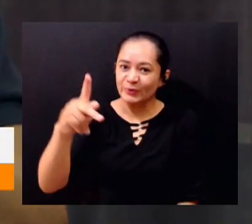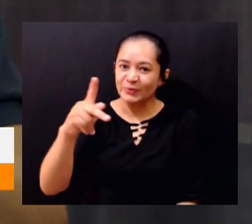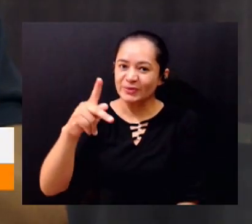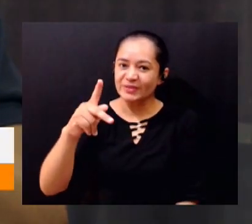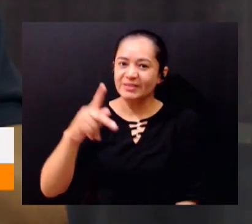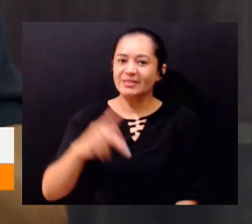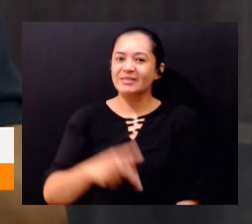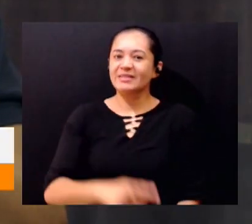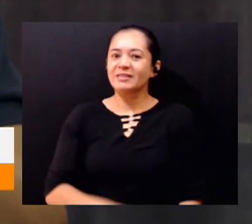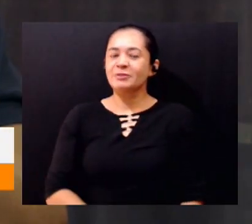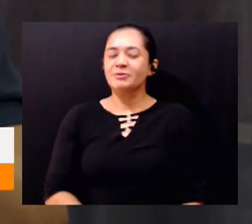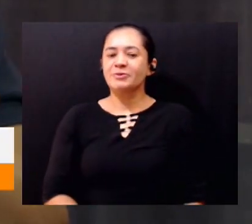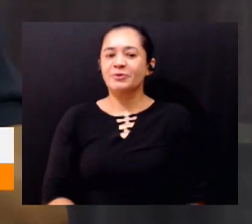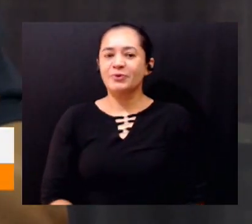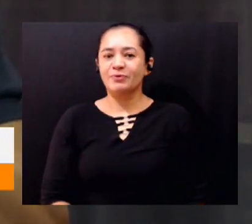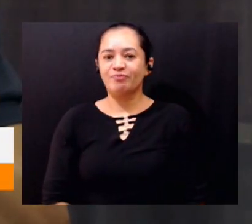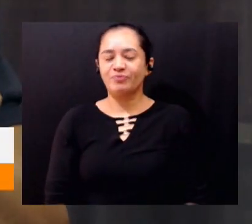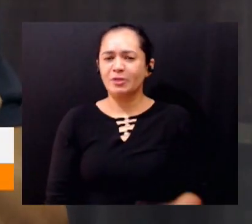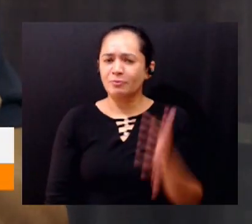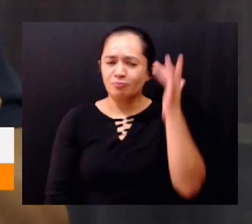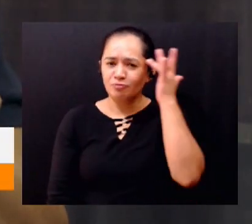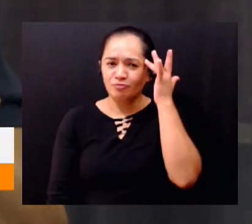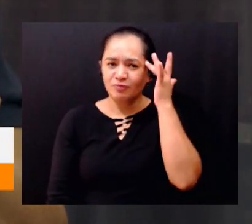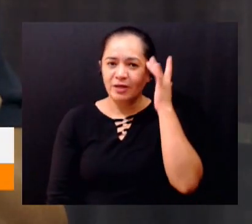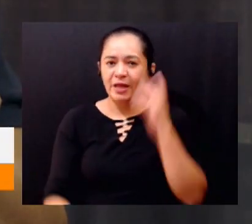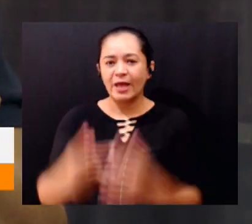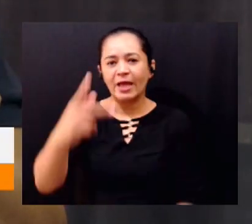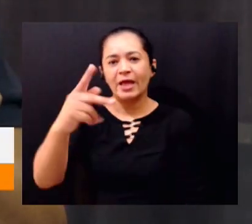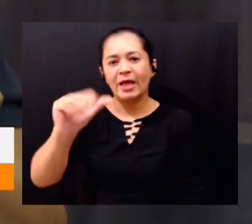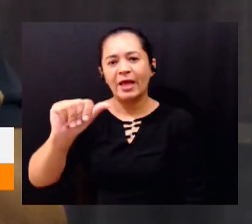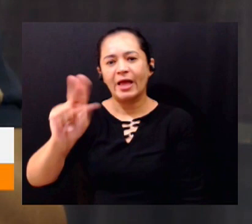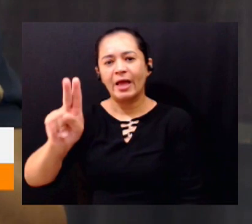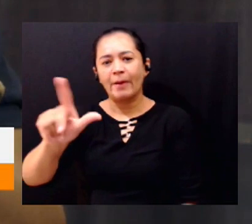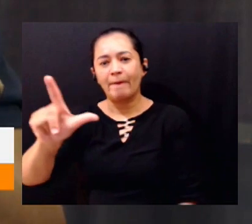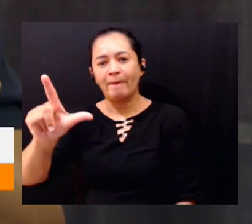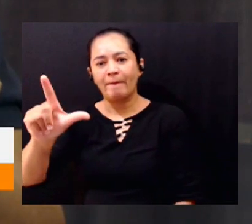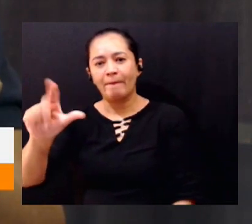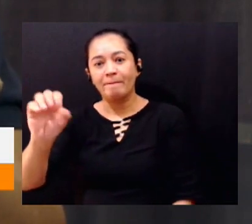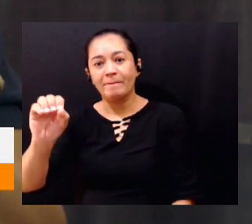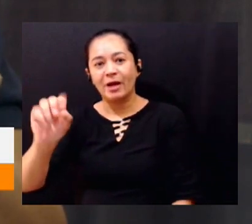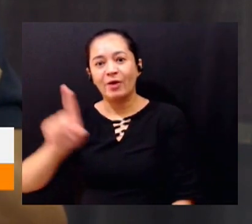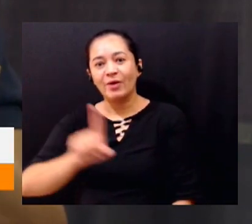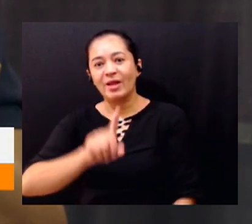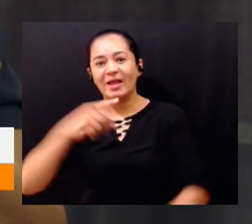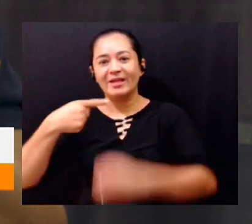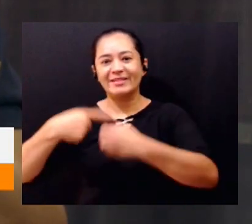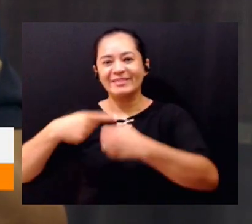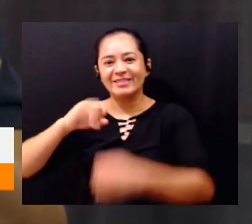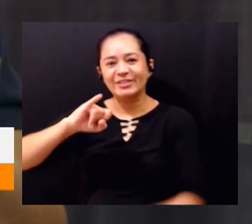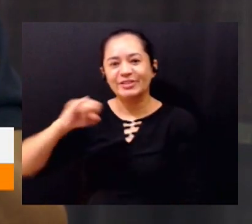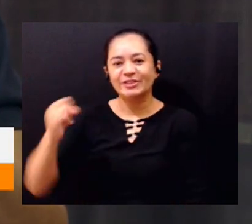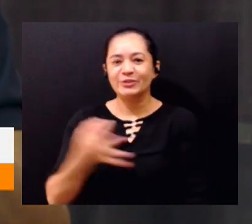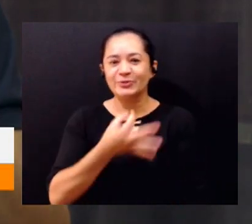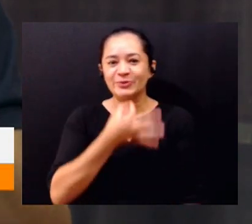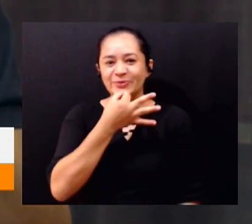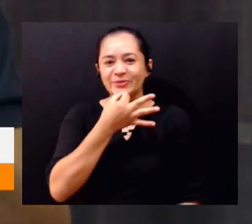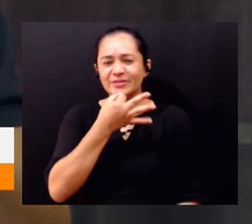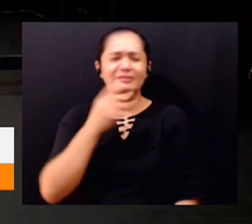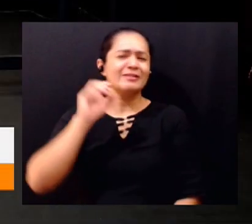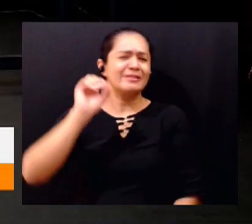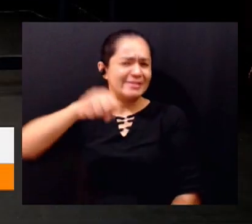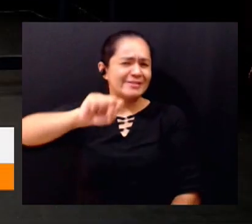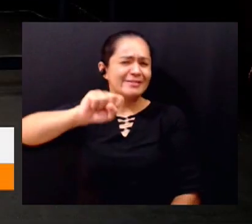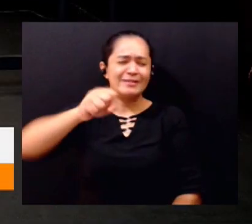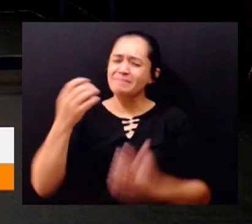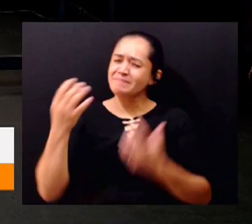se você vai lembrar dele, é o Paulo Borges, ali de Jundiaí. Sim! Maravilhoso! Fantástico!